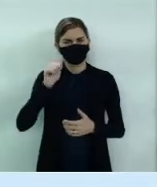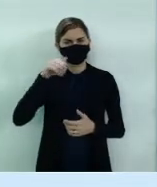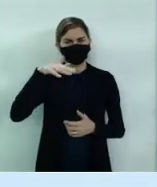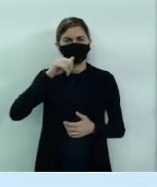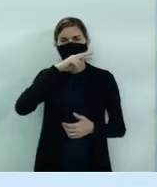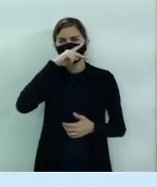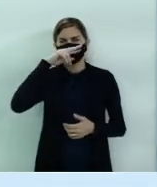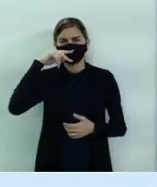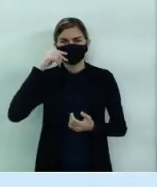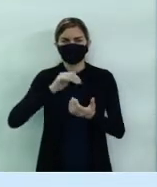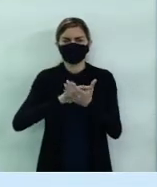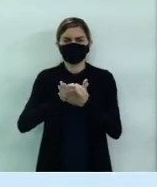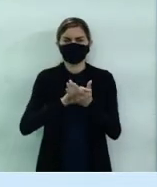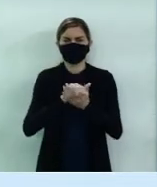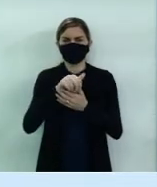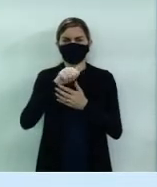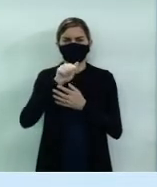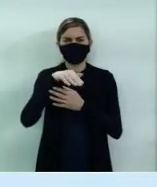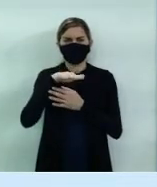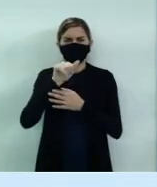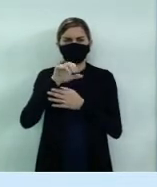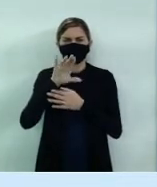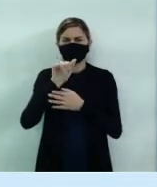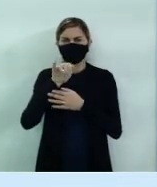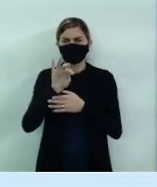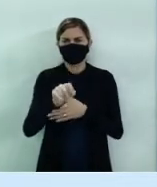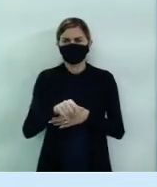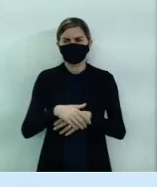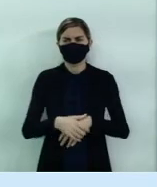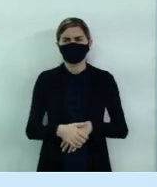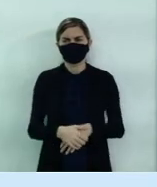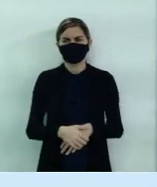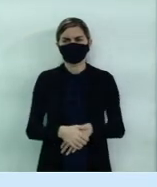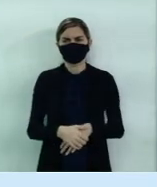amaciante. Você pode pegar um copinho de amaciante, você pode colocar